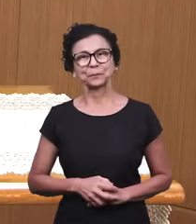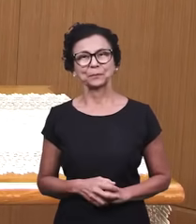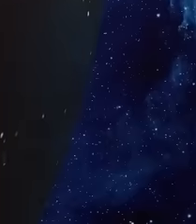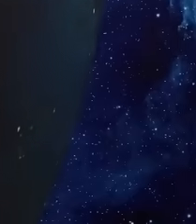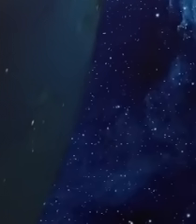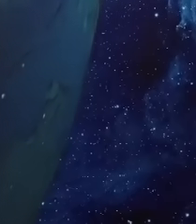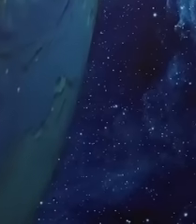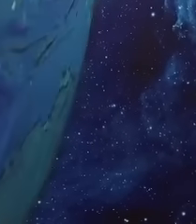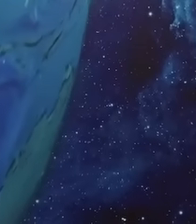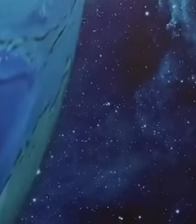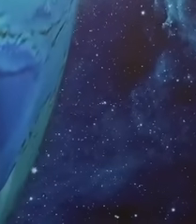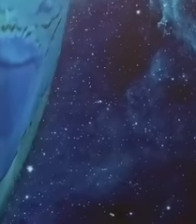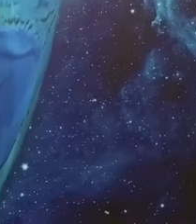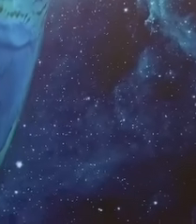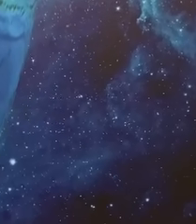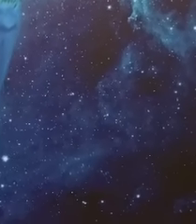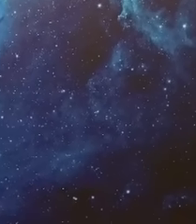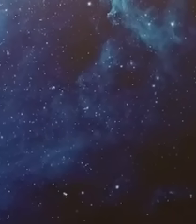todos.